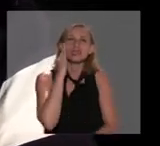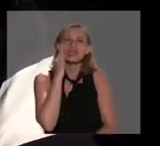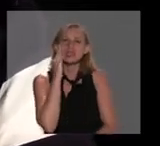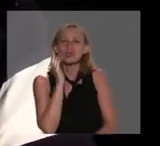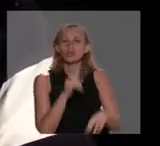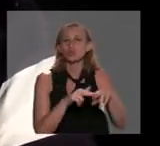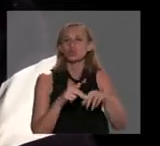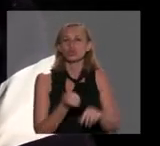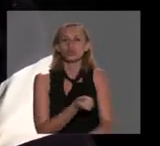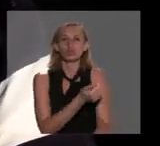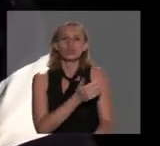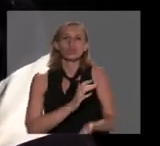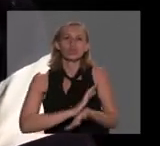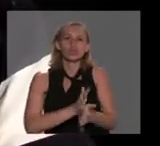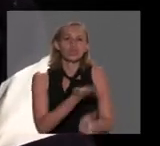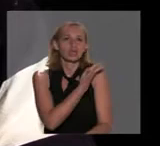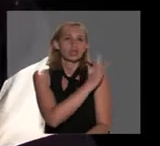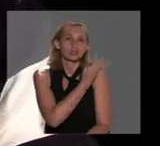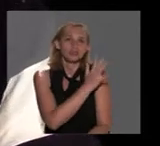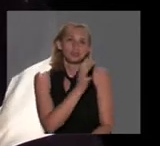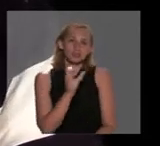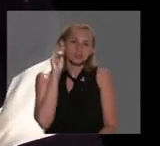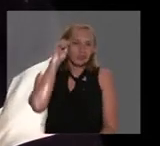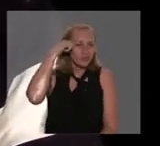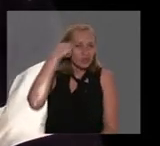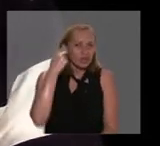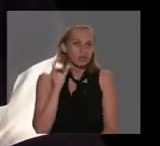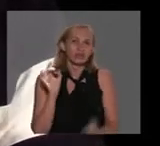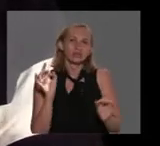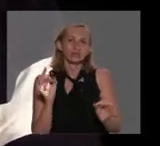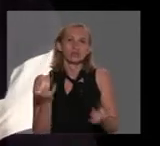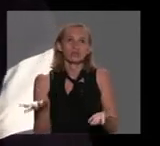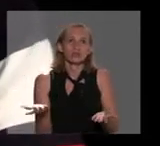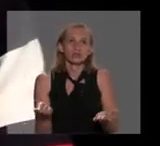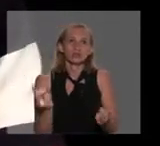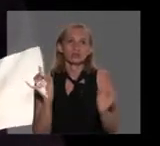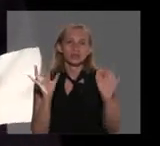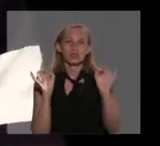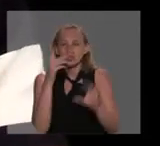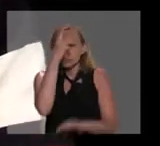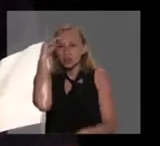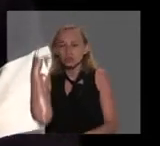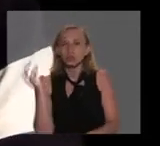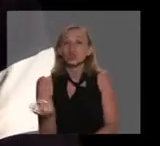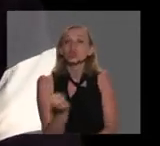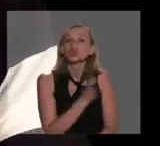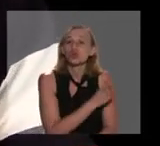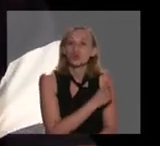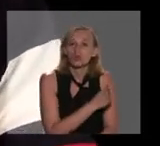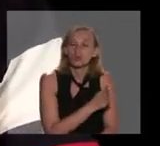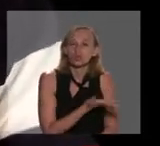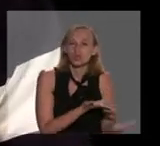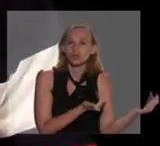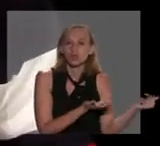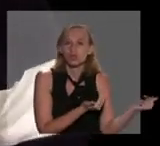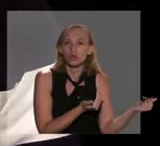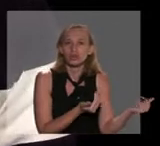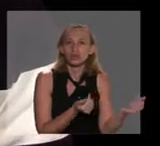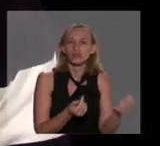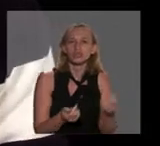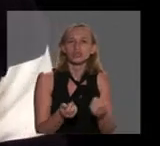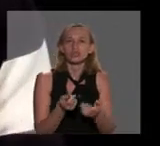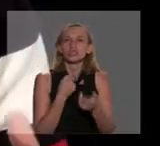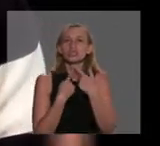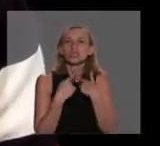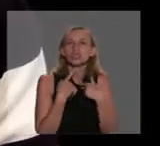também num país que começa a entender as questões raciais agora e nas redes sociais, principalmente os mais jovens, que são essas pessoas que de